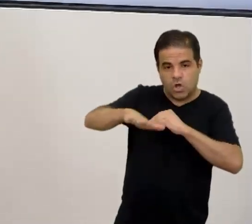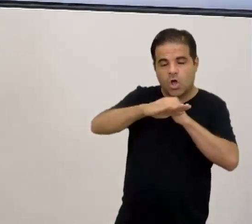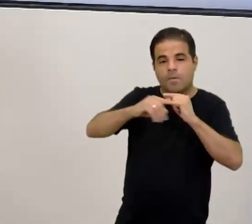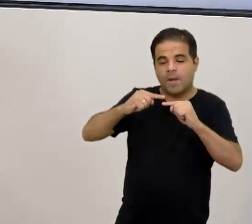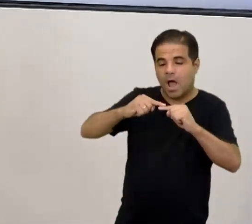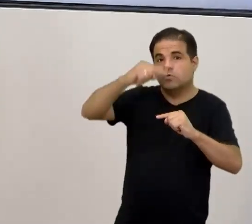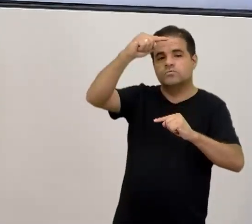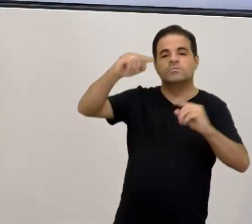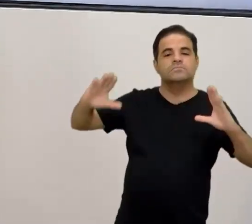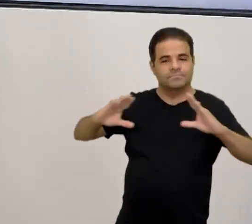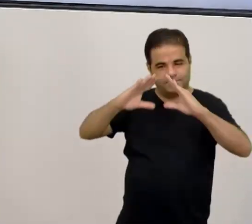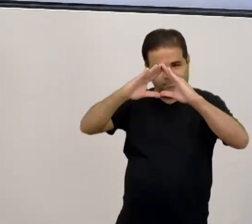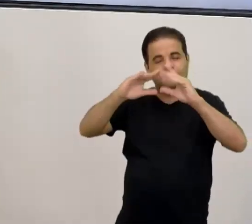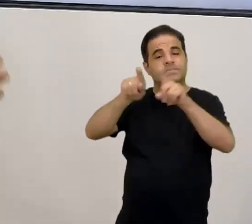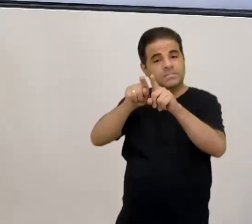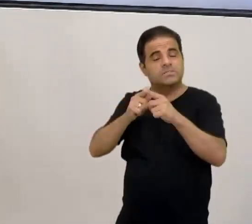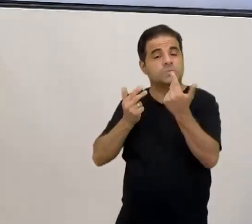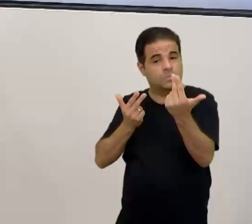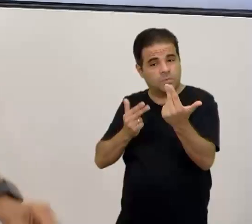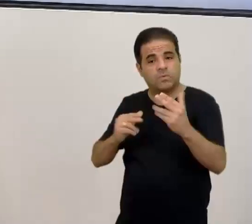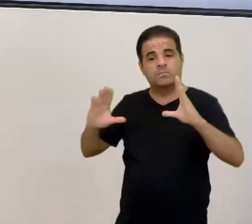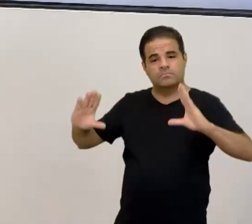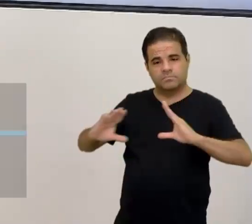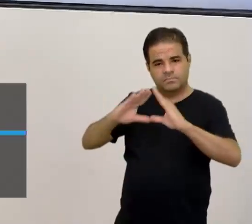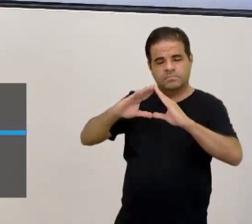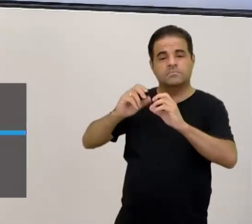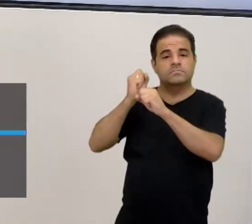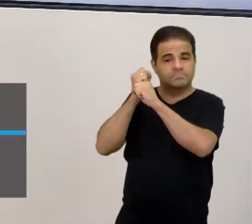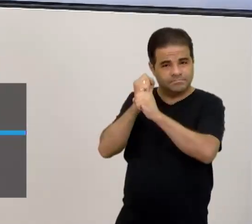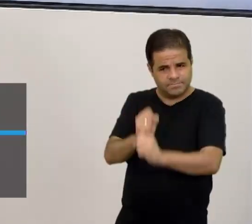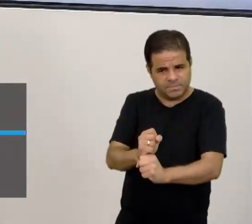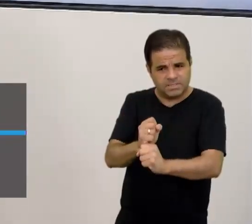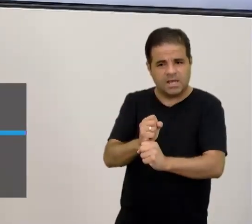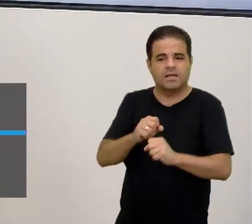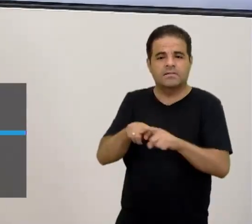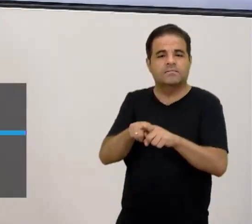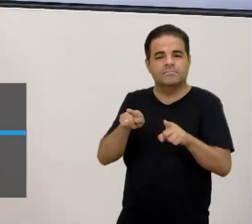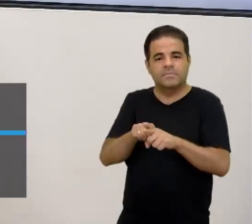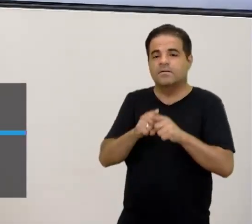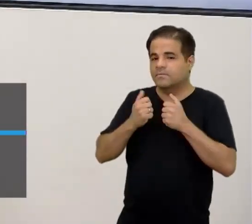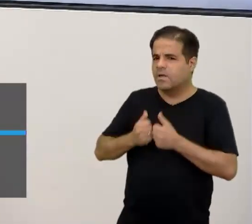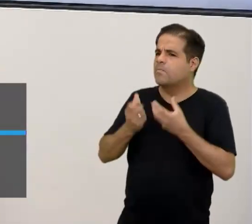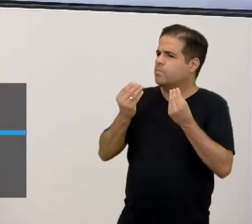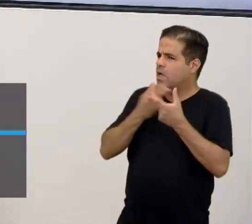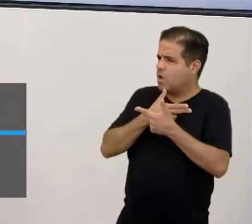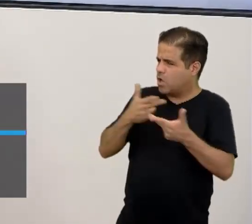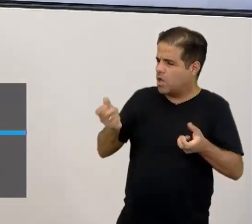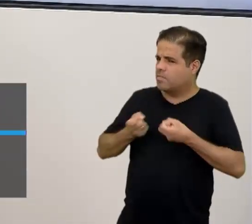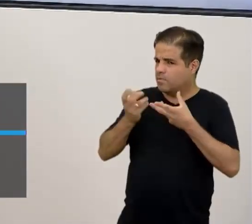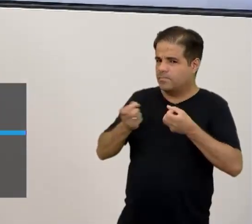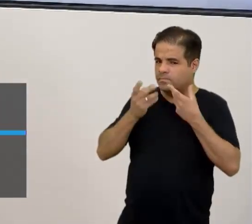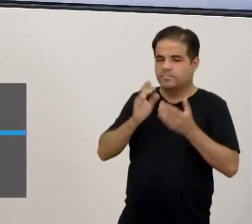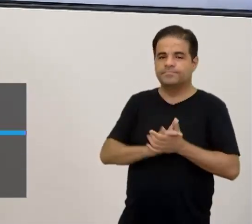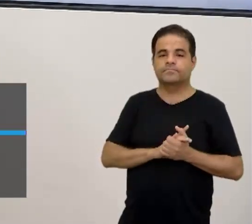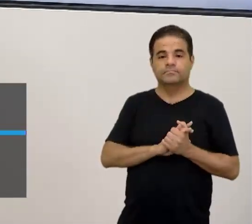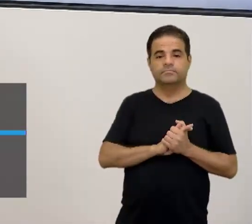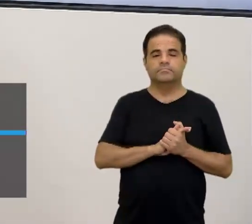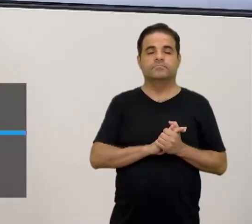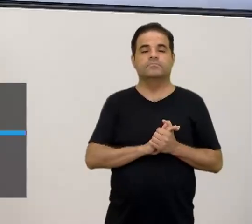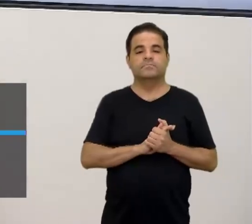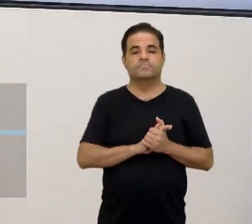pirâmide com a altura e a sombra de uma estacazinha. Perfeito, olha certo? aí. Certo? Quanta coisa, bom, né? Bastante, né? Então, vamos